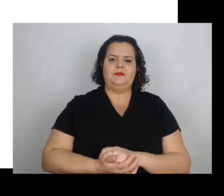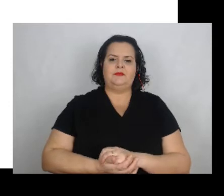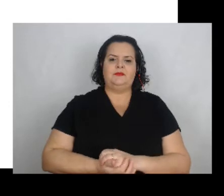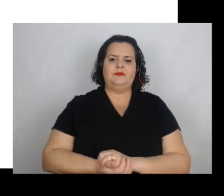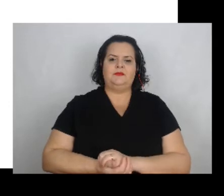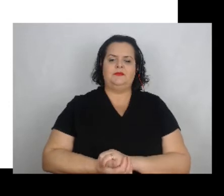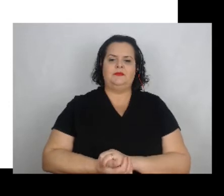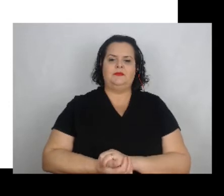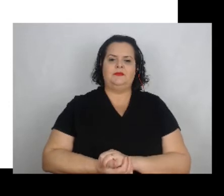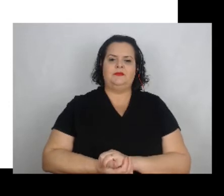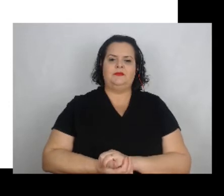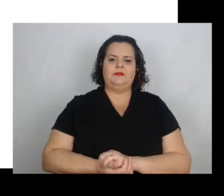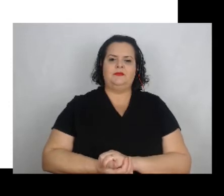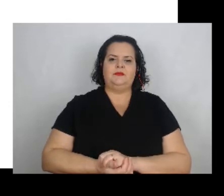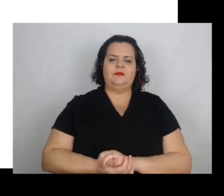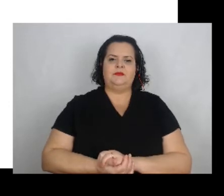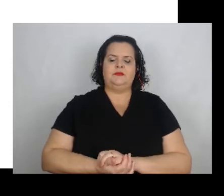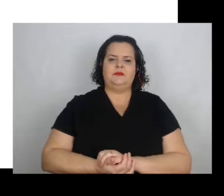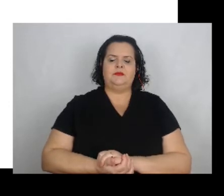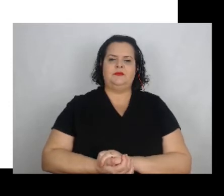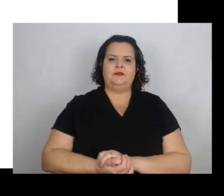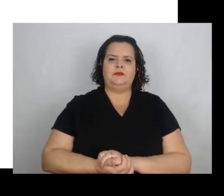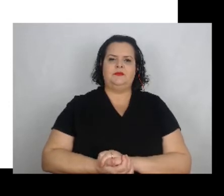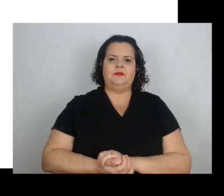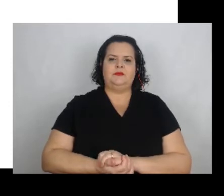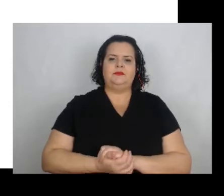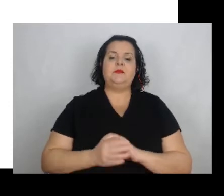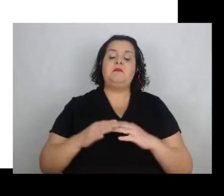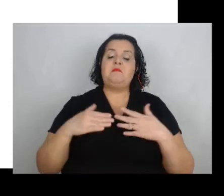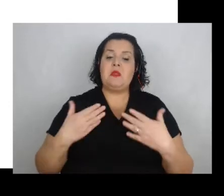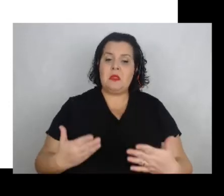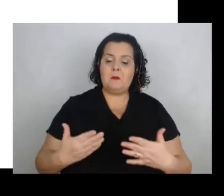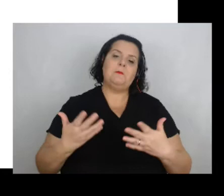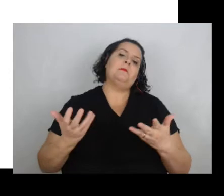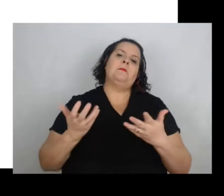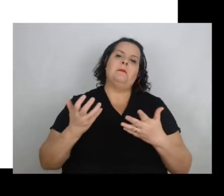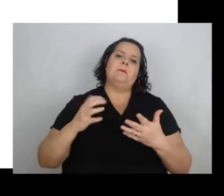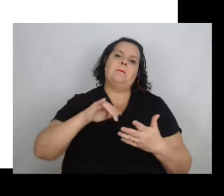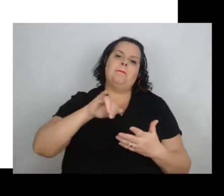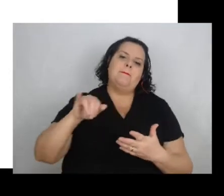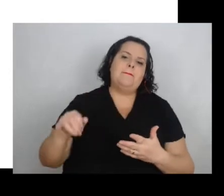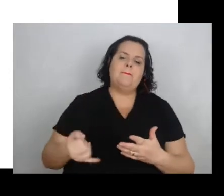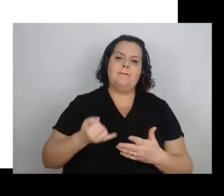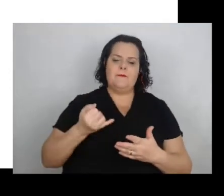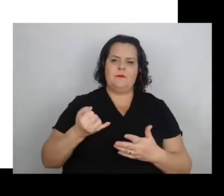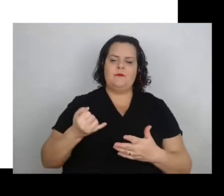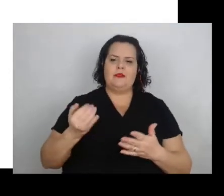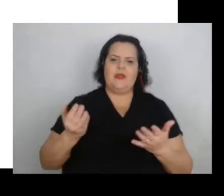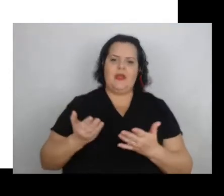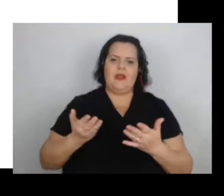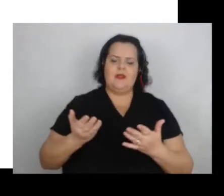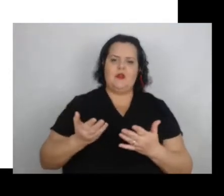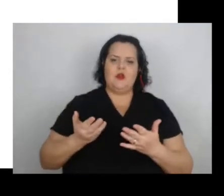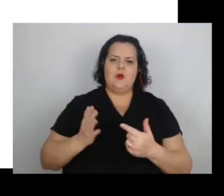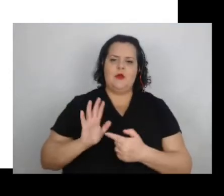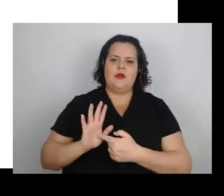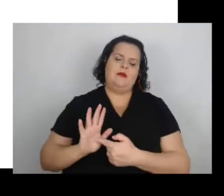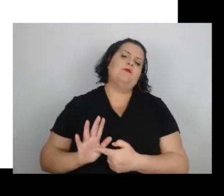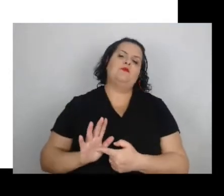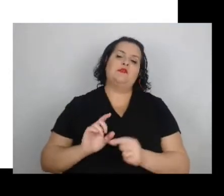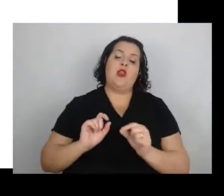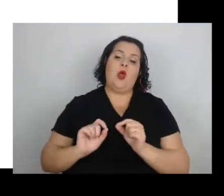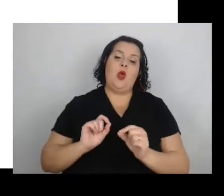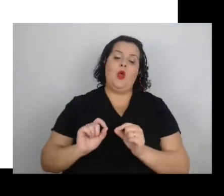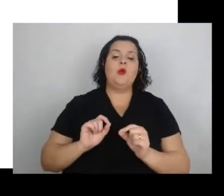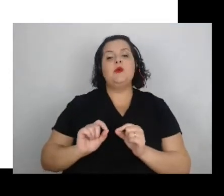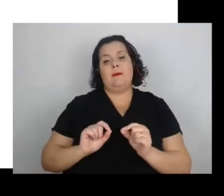Tá ok. Então, assim, eu queria também aproveitar e destacar a maneira